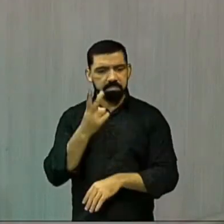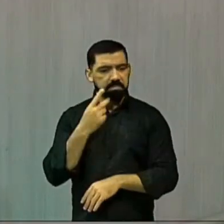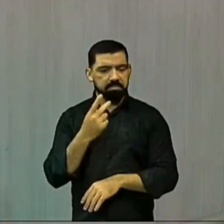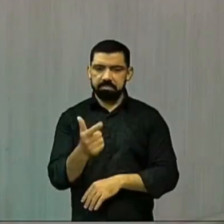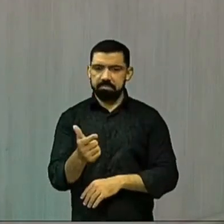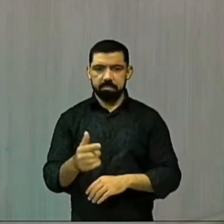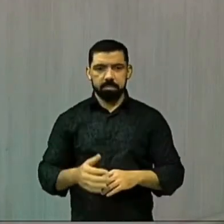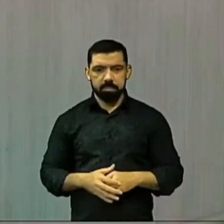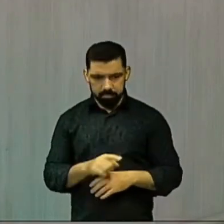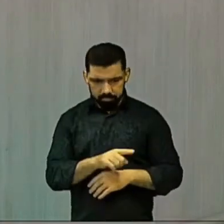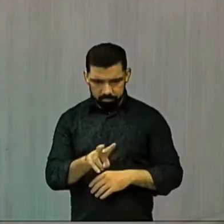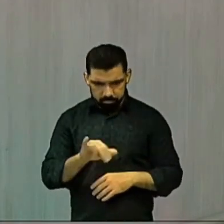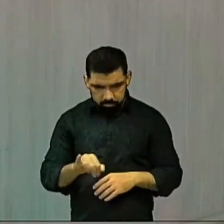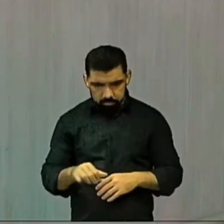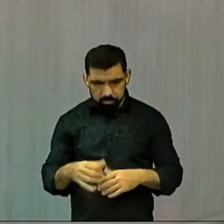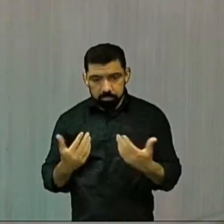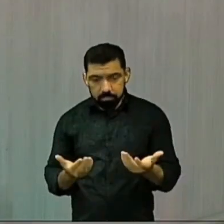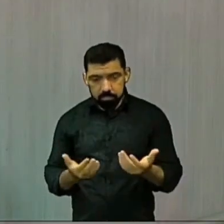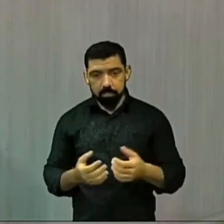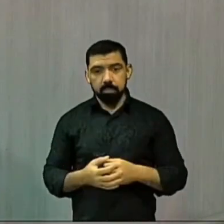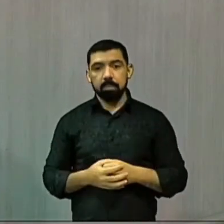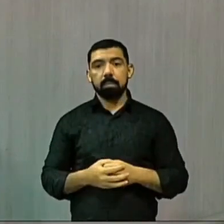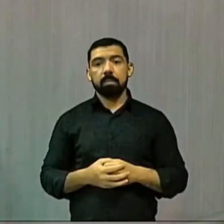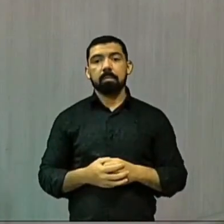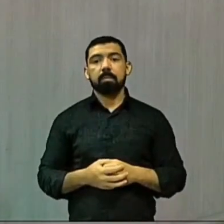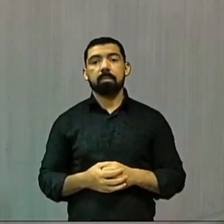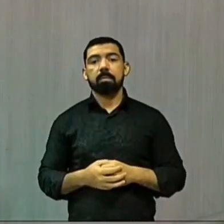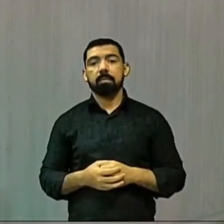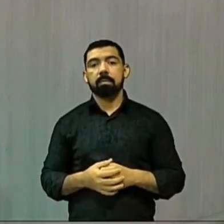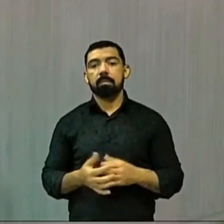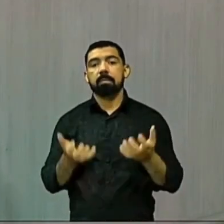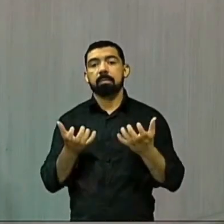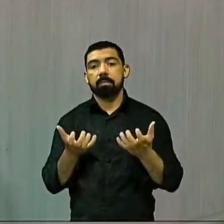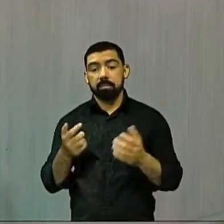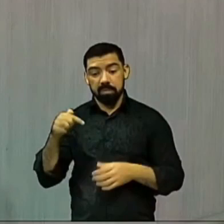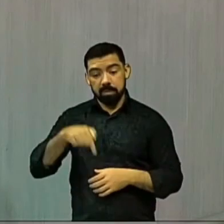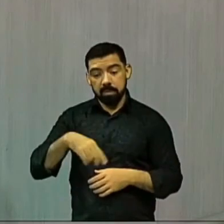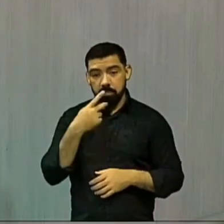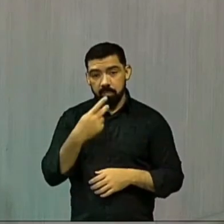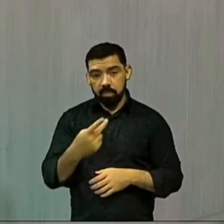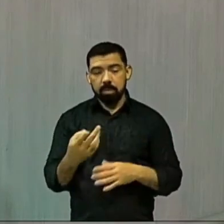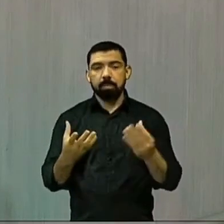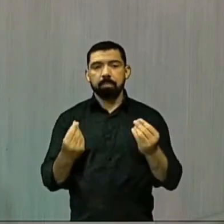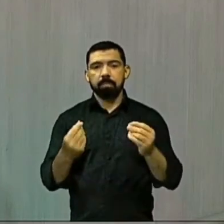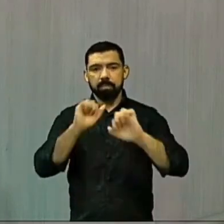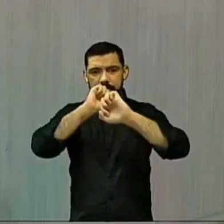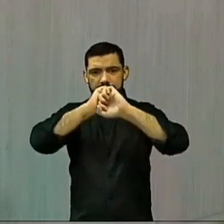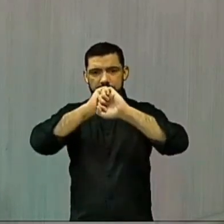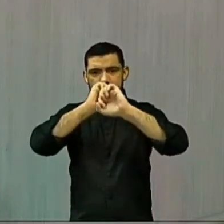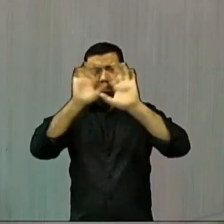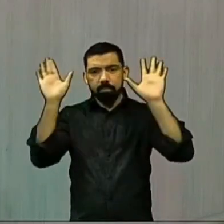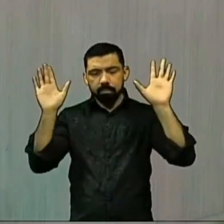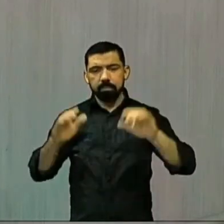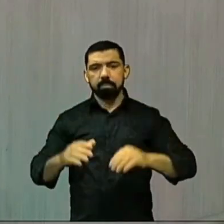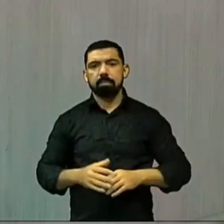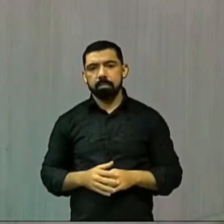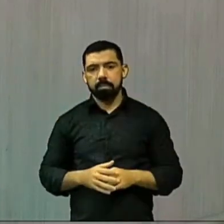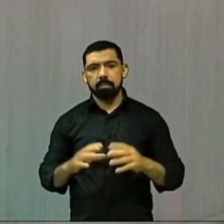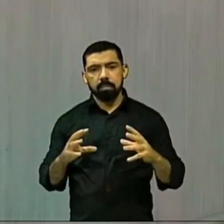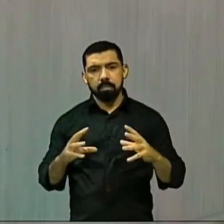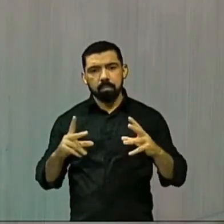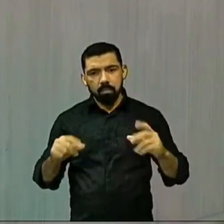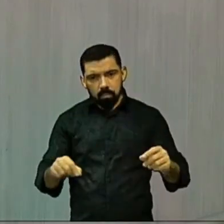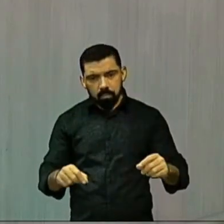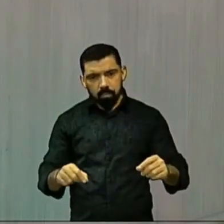Ceará. Então, o que eu quero colocar aqui com muita clareza para